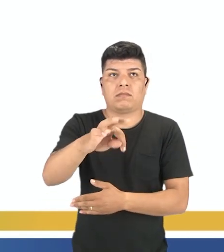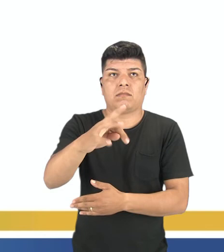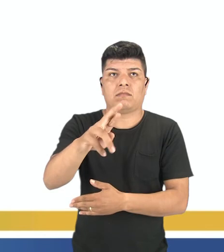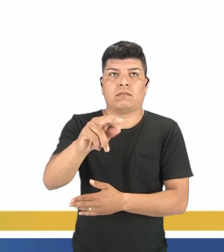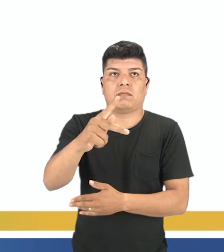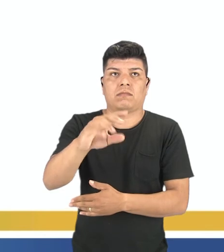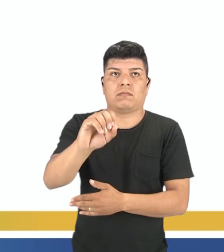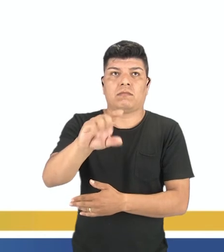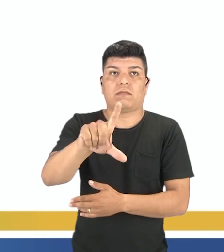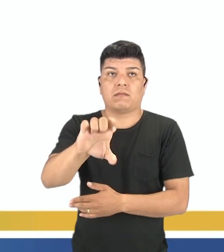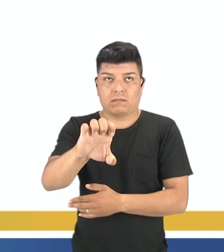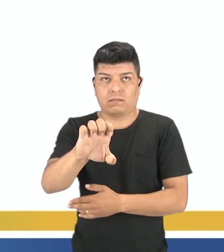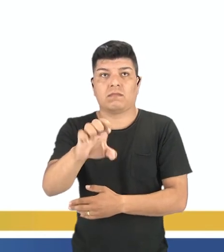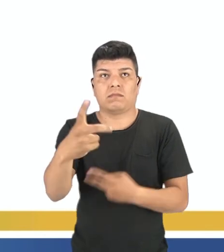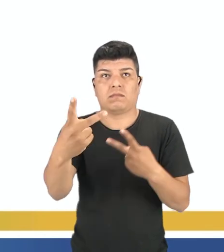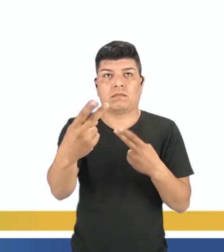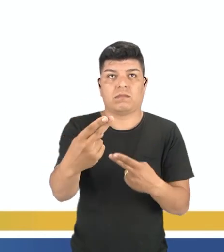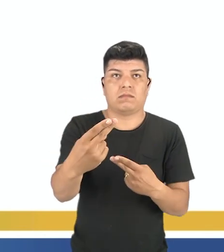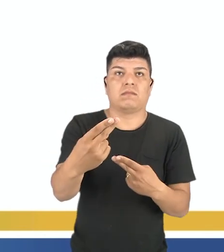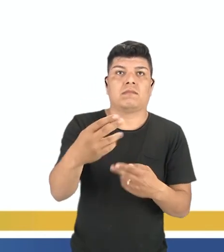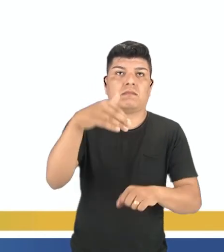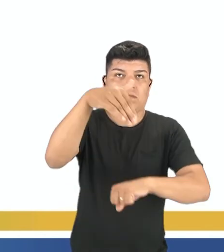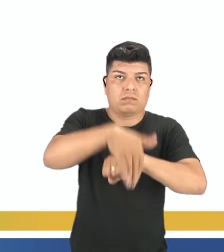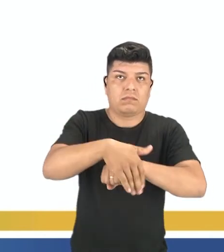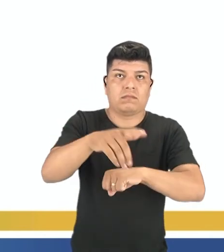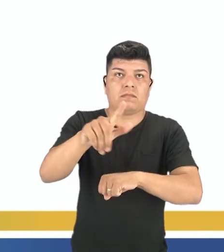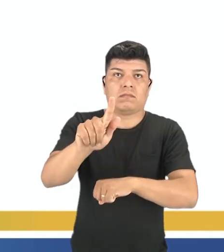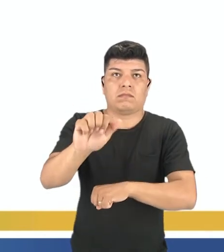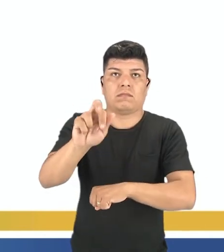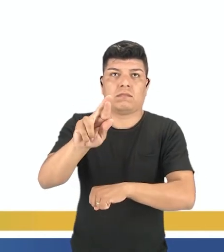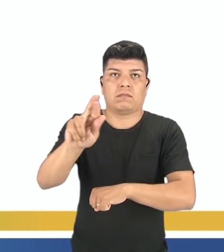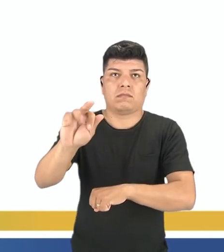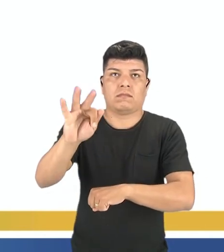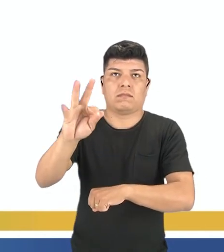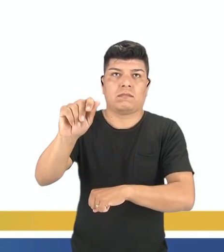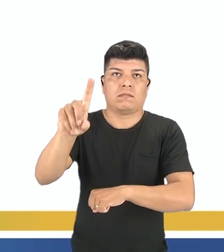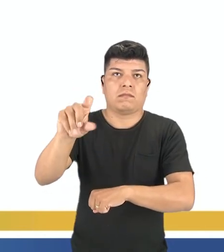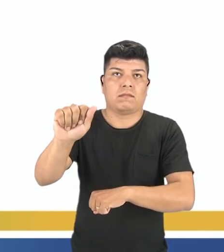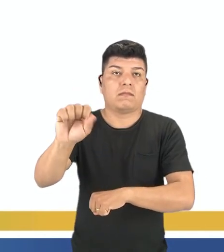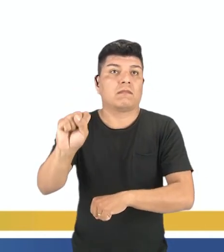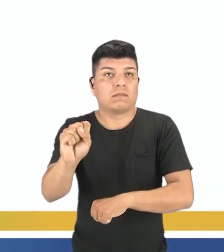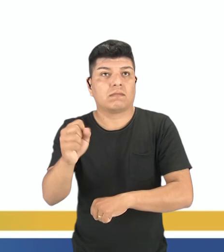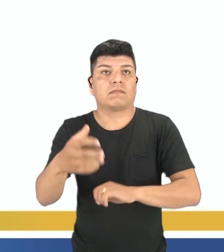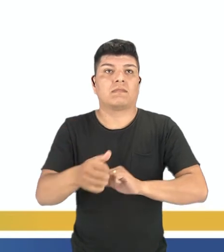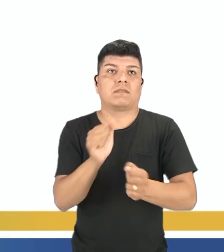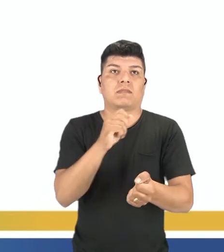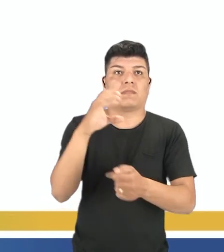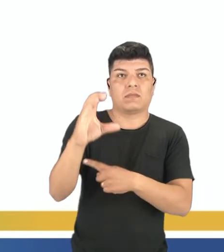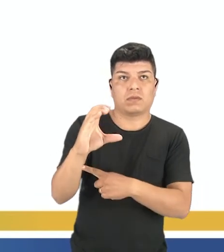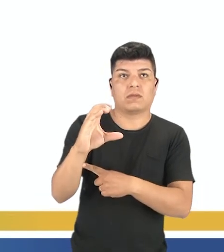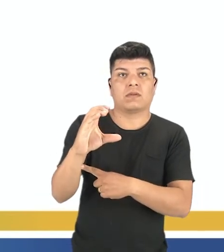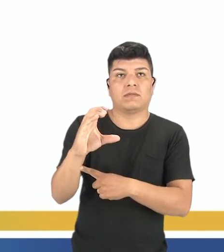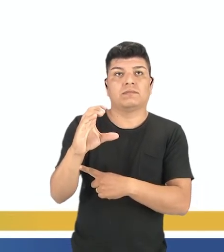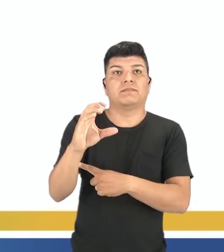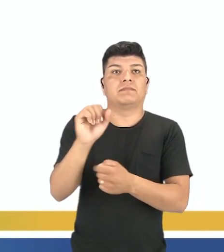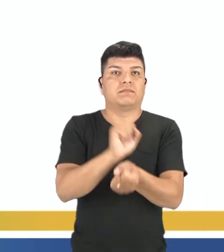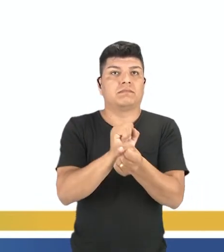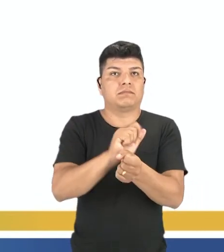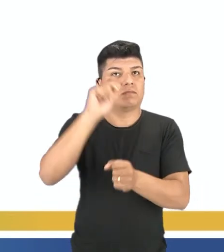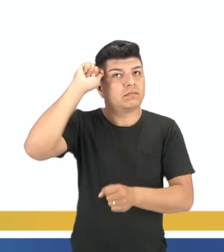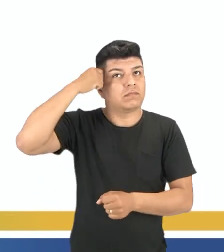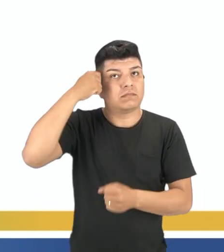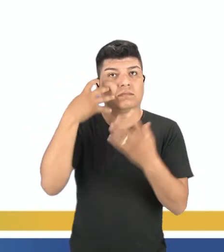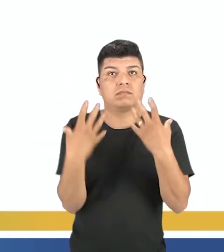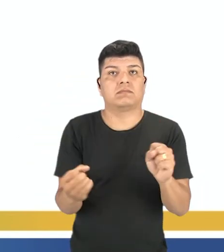na Noite das Garrafadas. C. Do apoio que escravos e negros forros deram à monarquia, com a perspectiva de receber sua